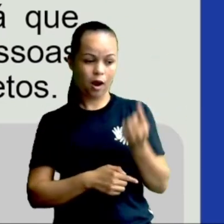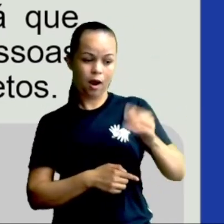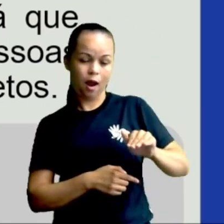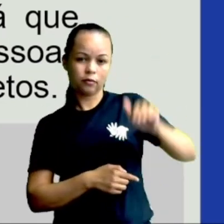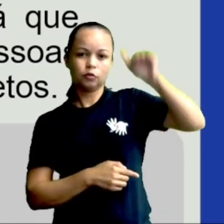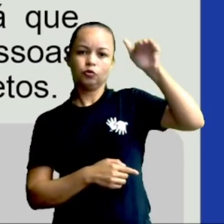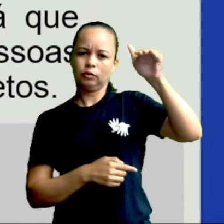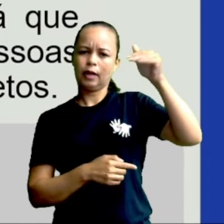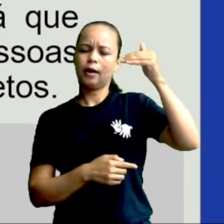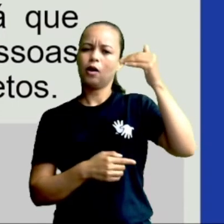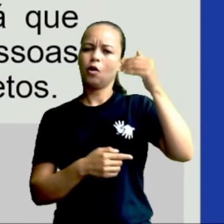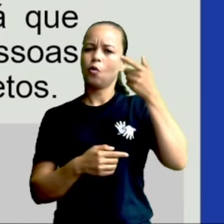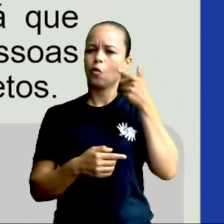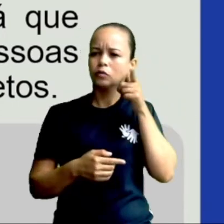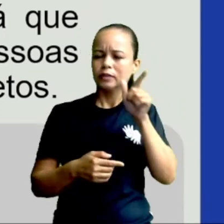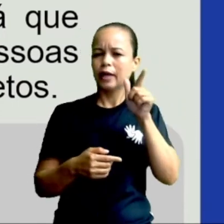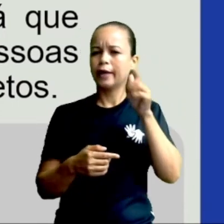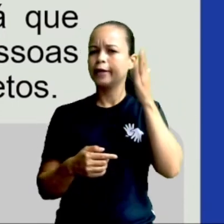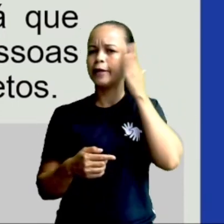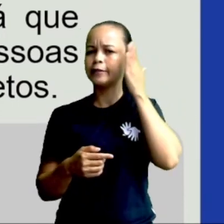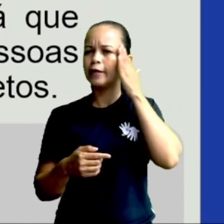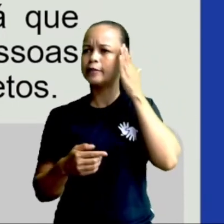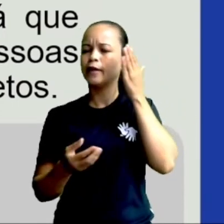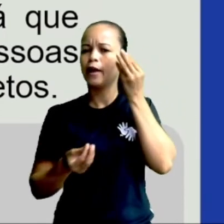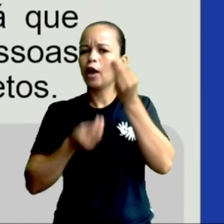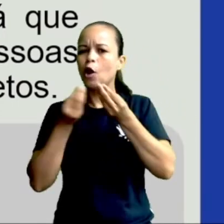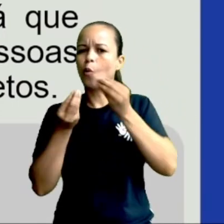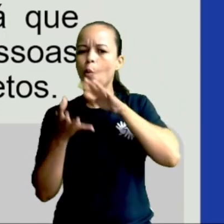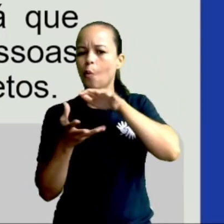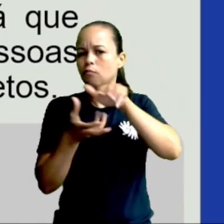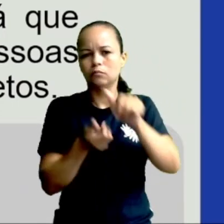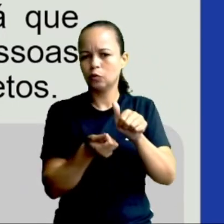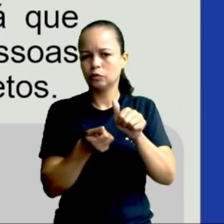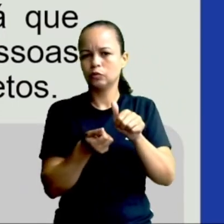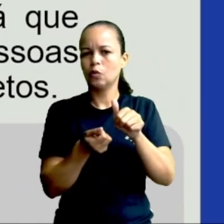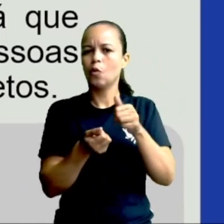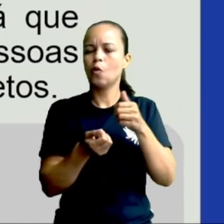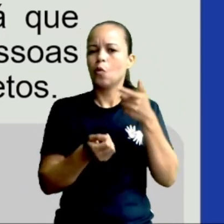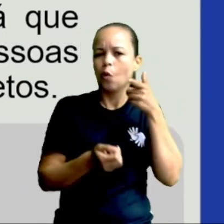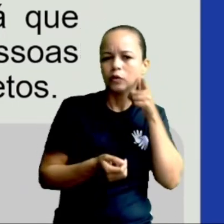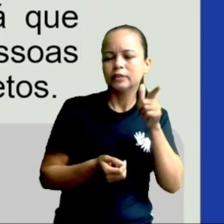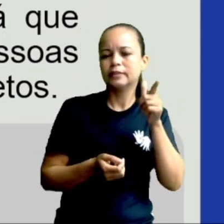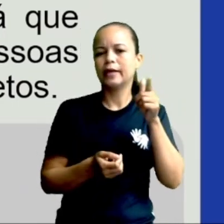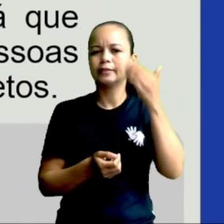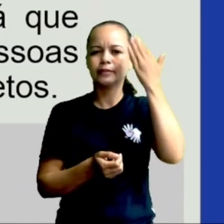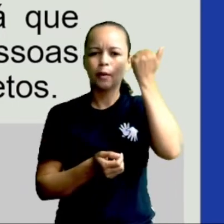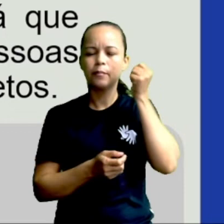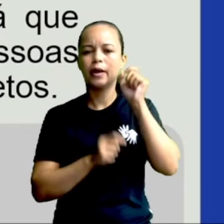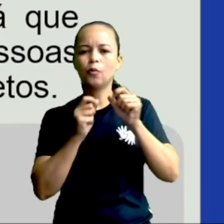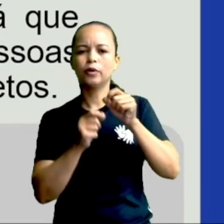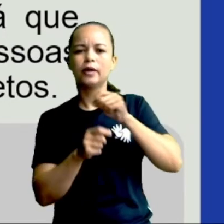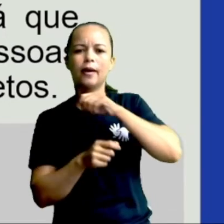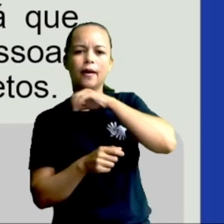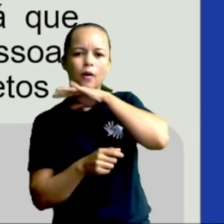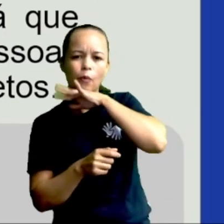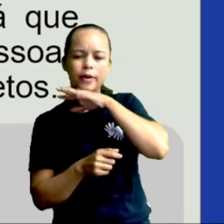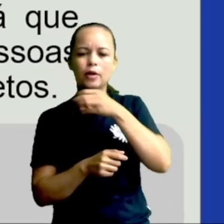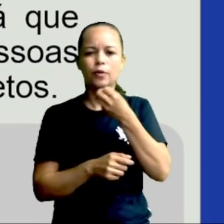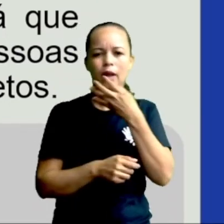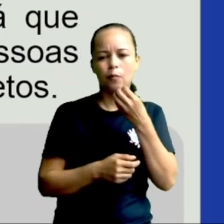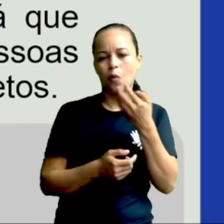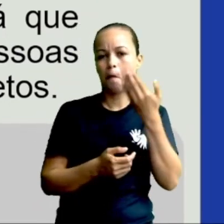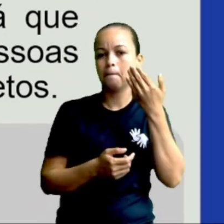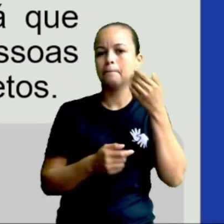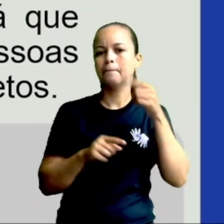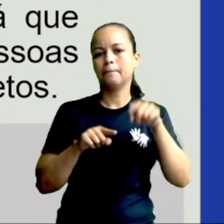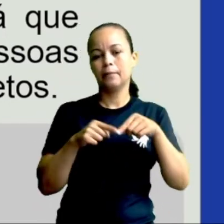fazer uma leitura do mundo, ela consegue decidir o que é bom e o que é ruim para ela, mesmo sem saber ler